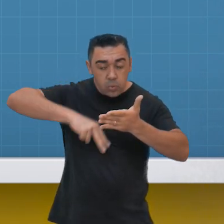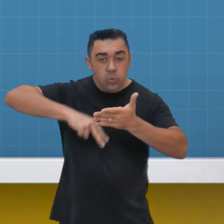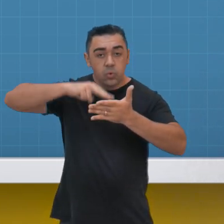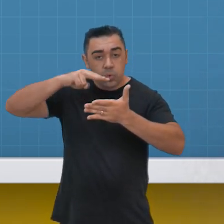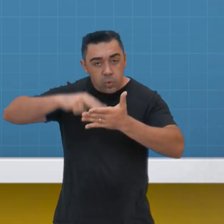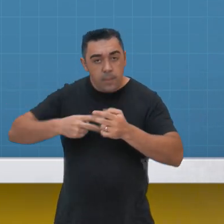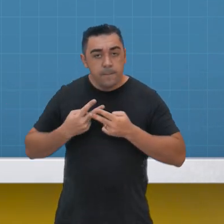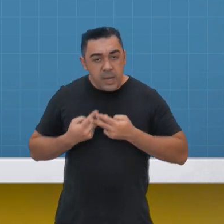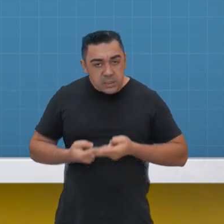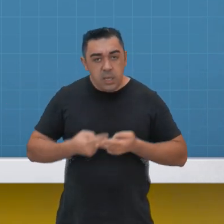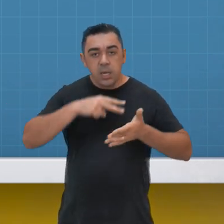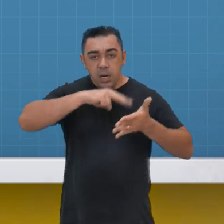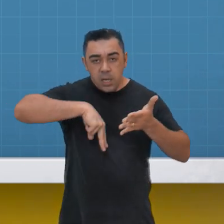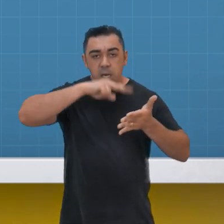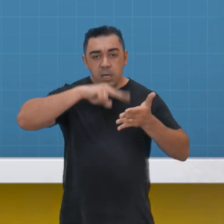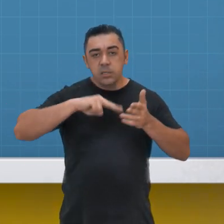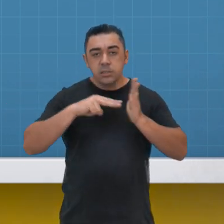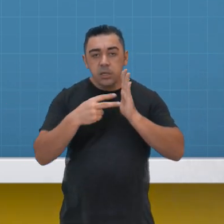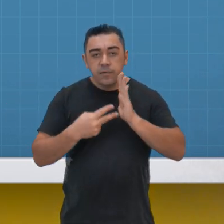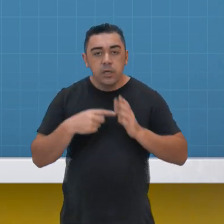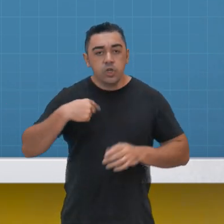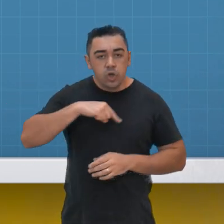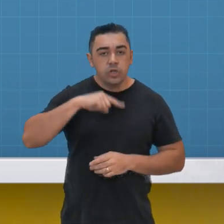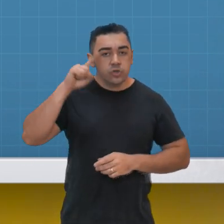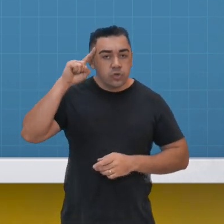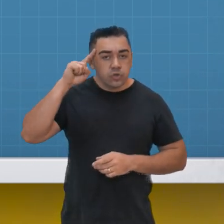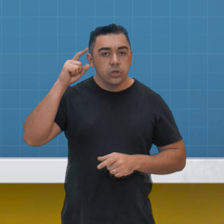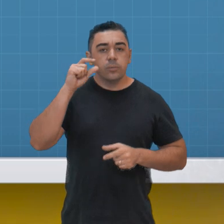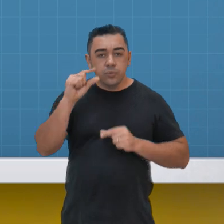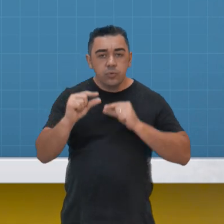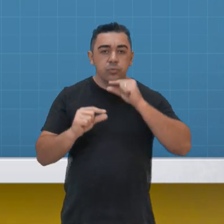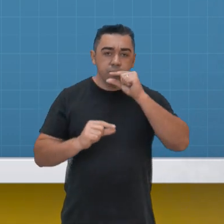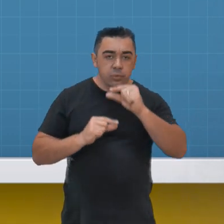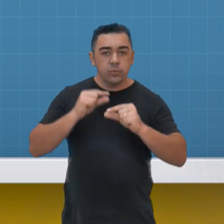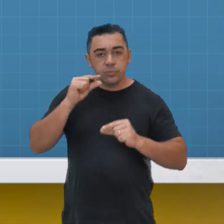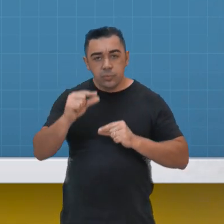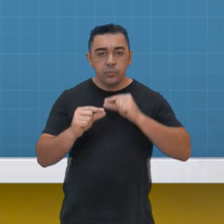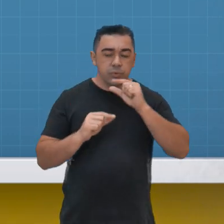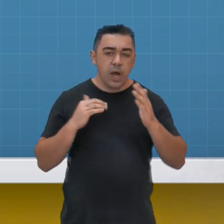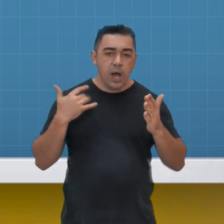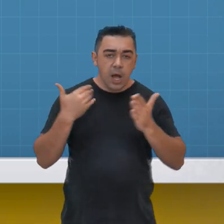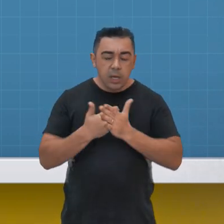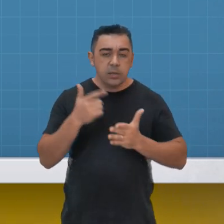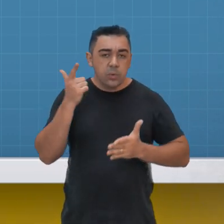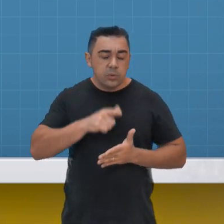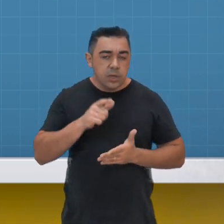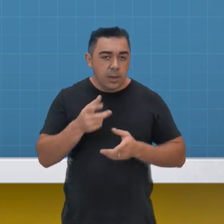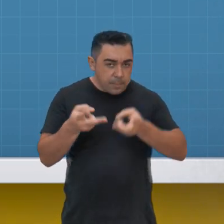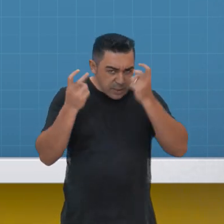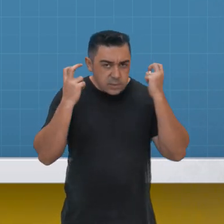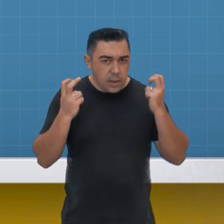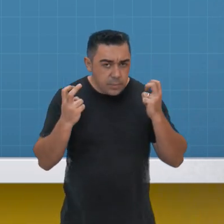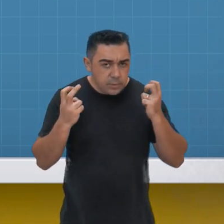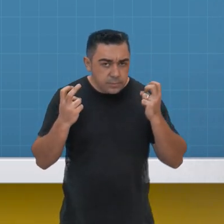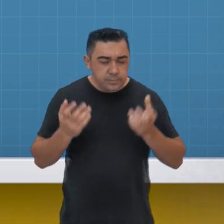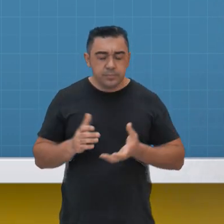enche o papo, significa que nós temos que ir lutando. Água mole em pedra dura, tanto bate até que fura.